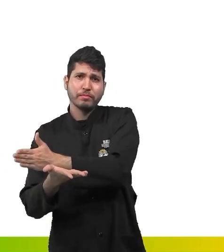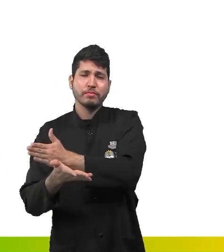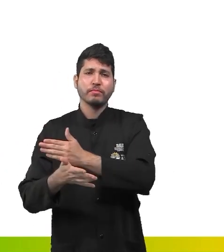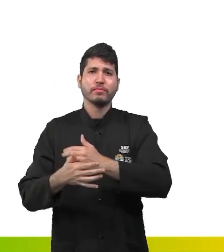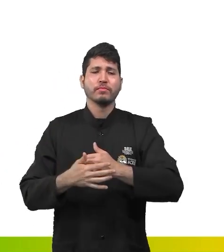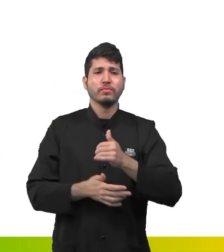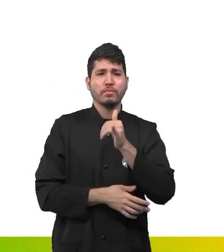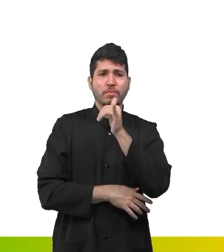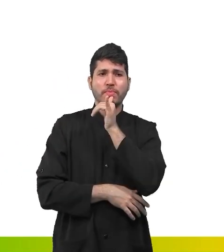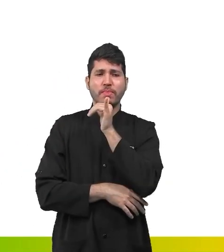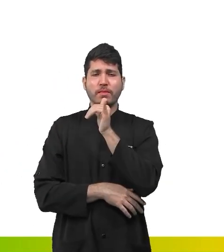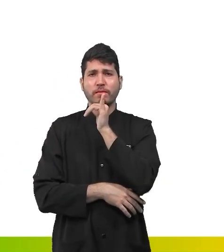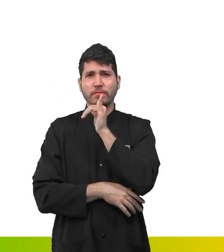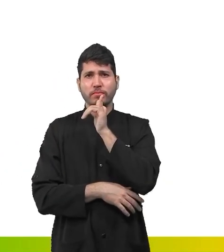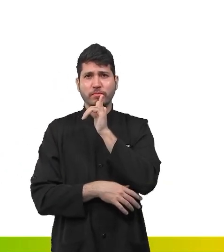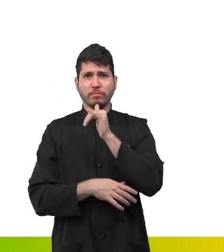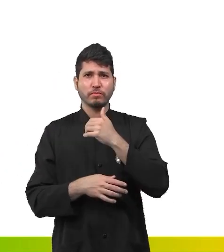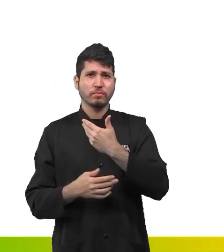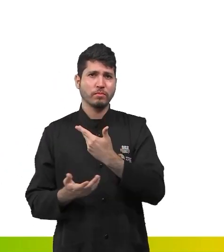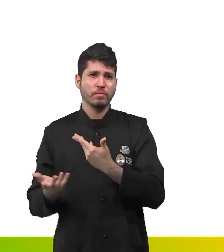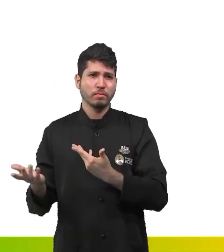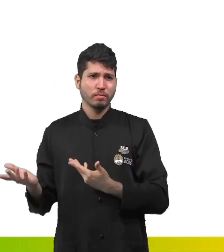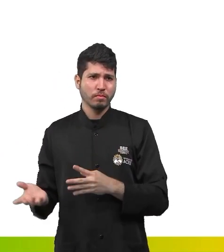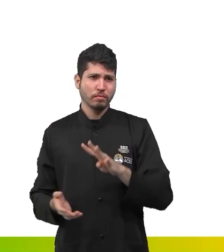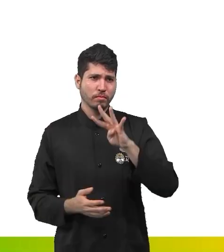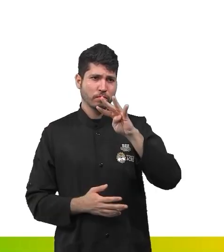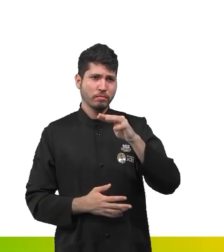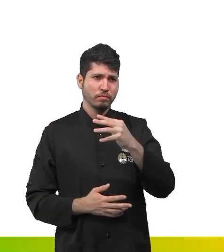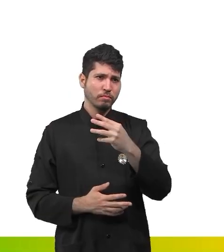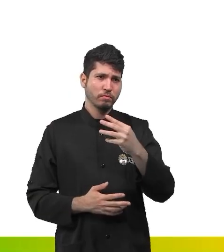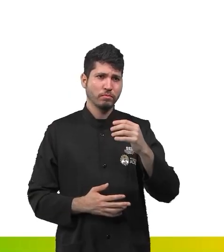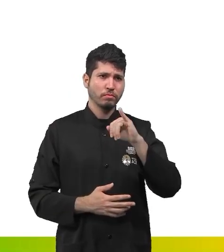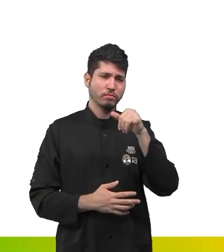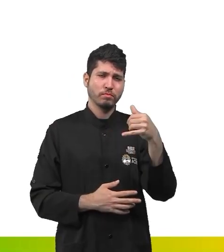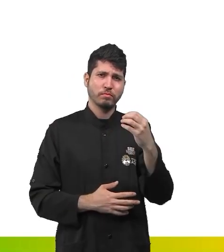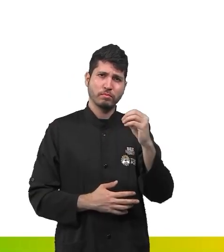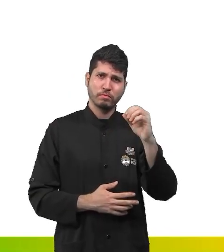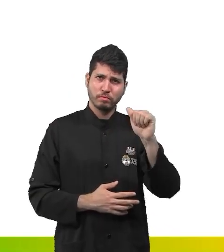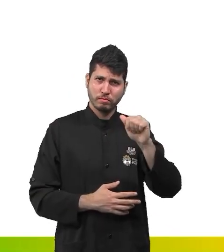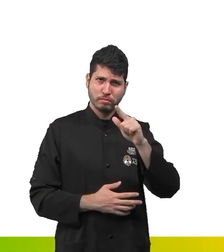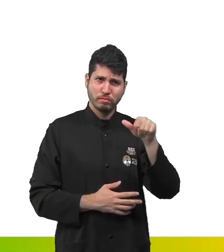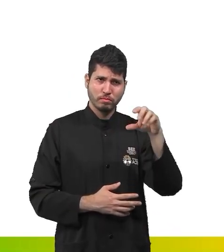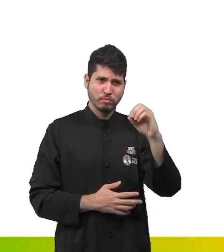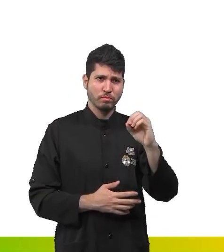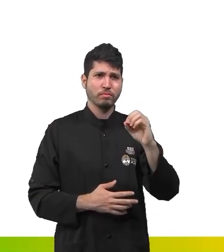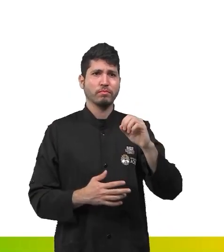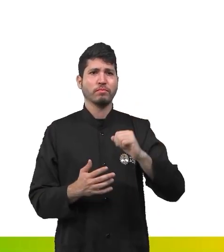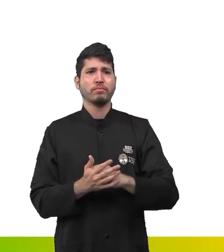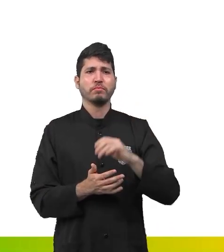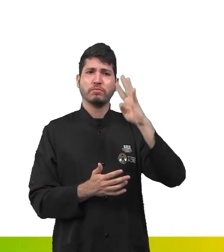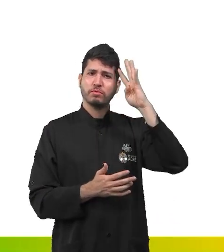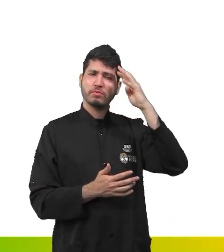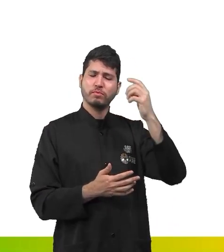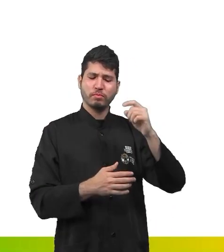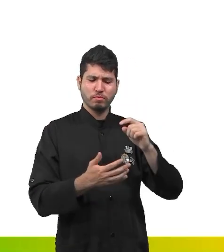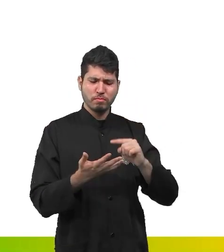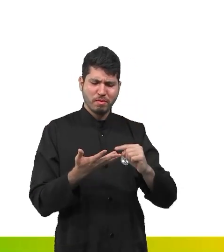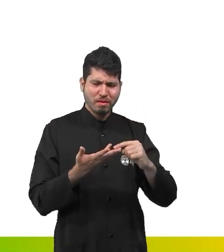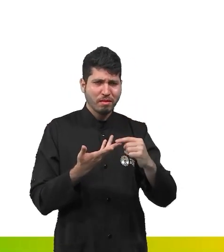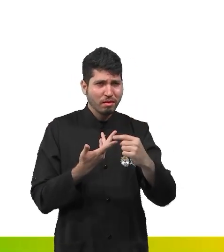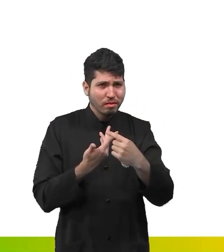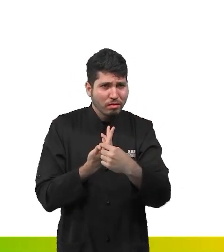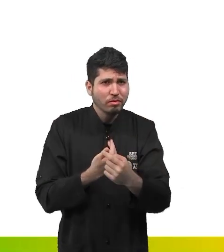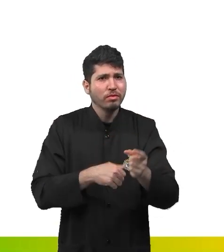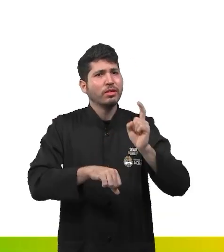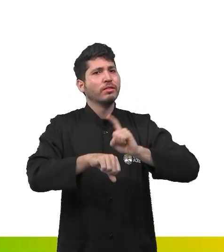nós temos o exemplo que João decidiu contar o tempo que levava indo de casa à escola de bicicleta, com